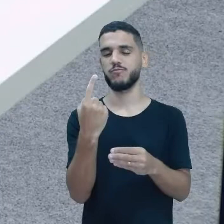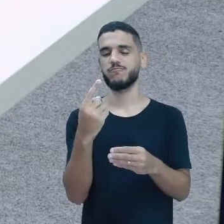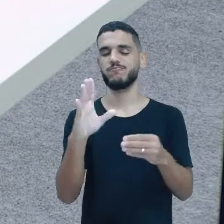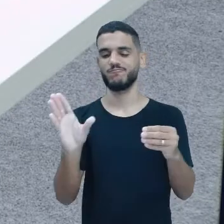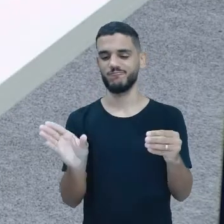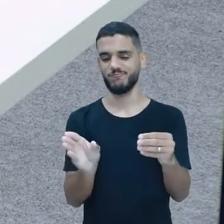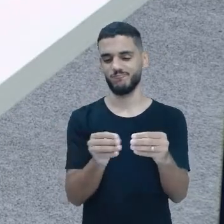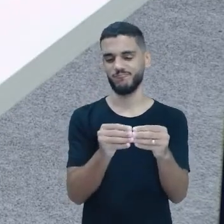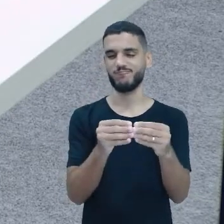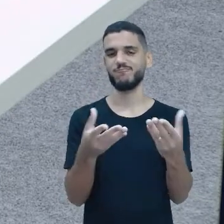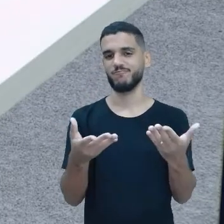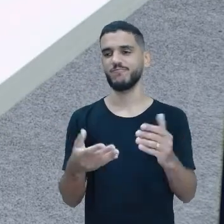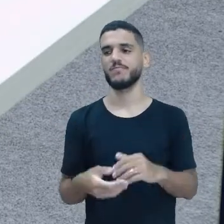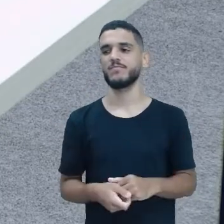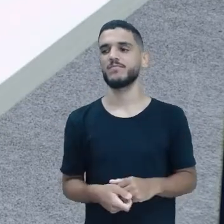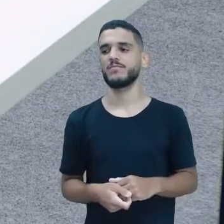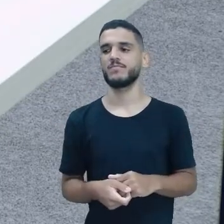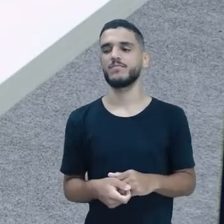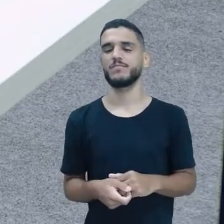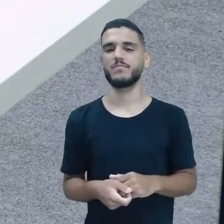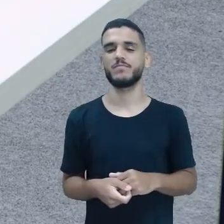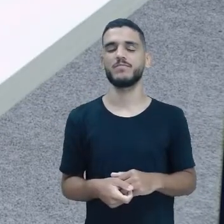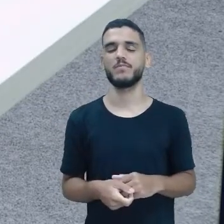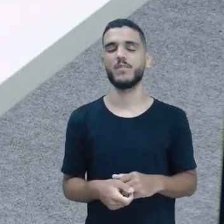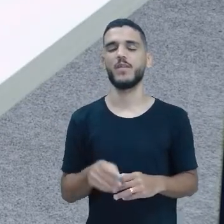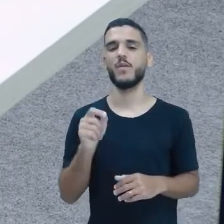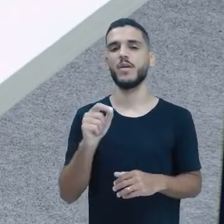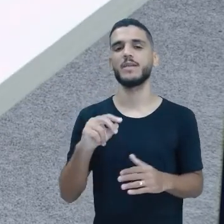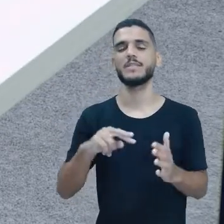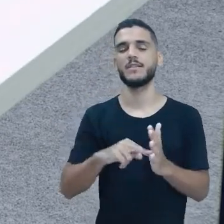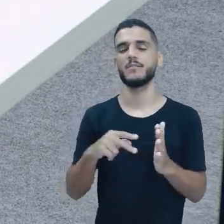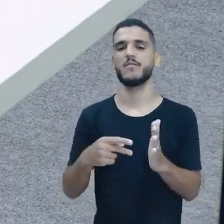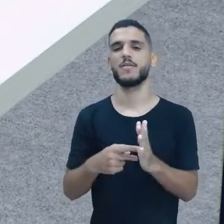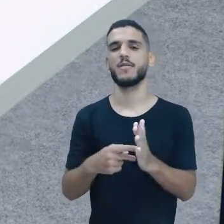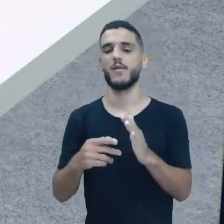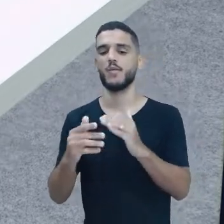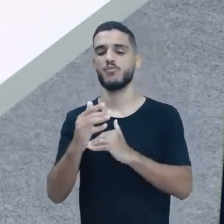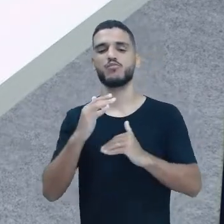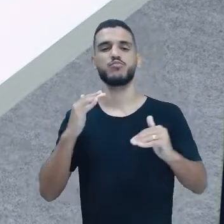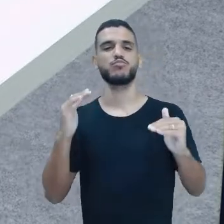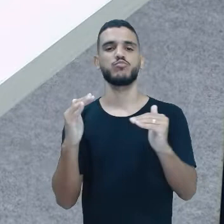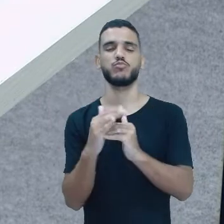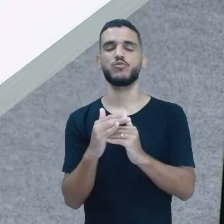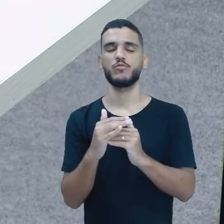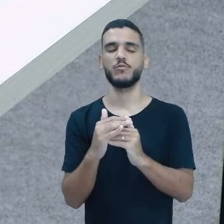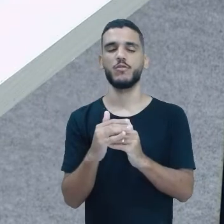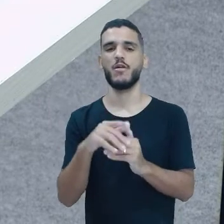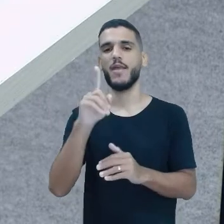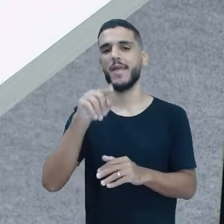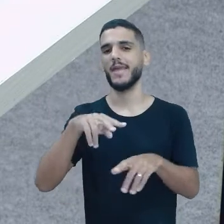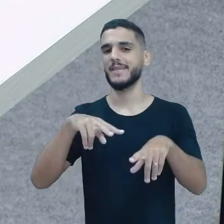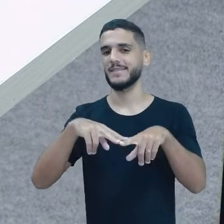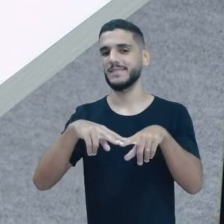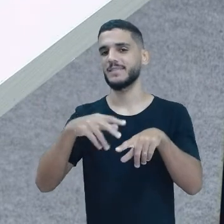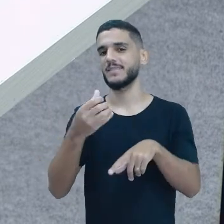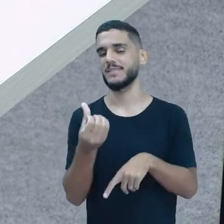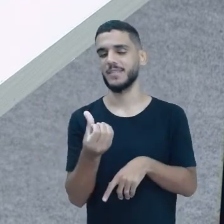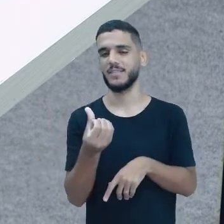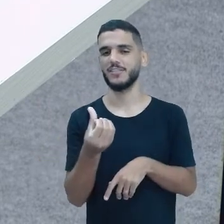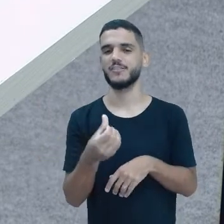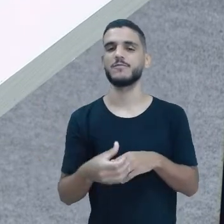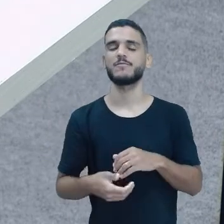uma fatia. Então, o que é o meu todo? Eu tinha o todo, que eram quantas fatias?